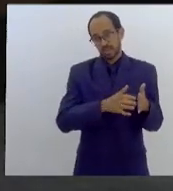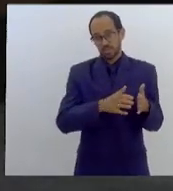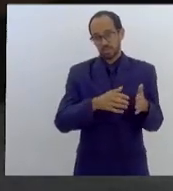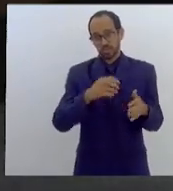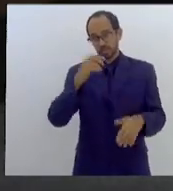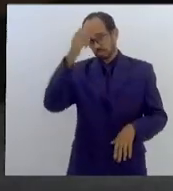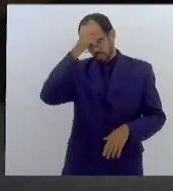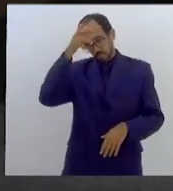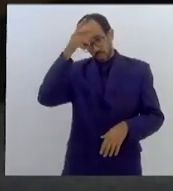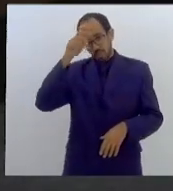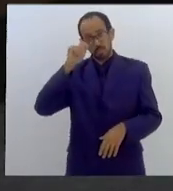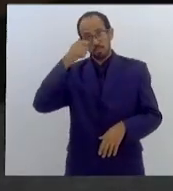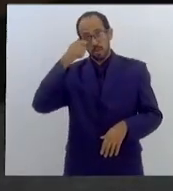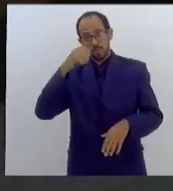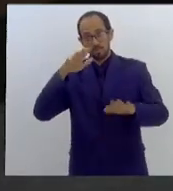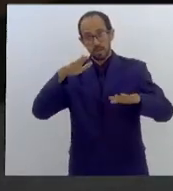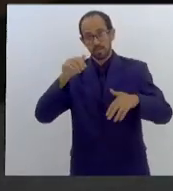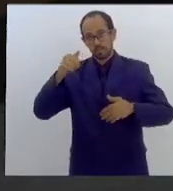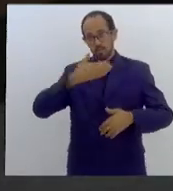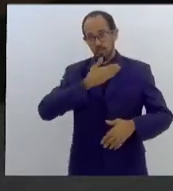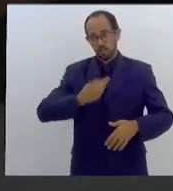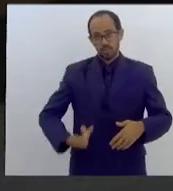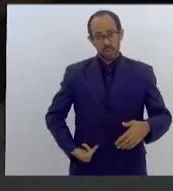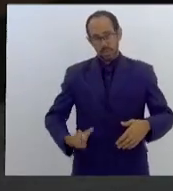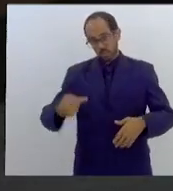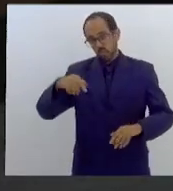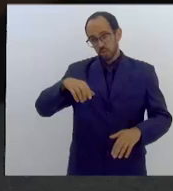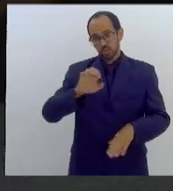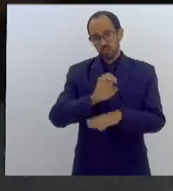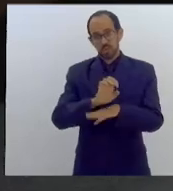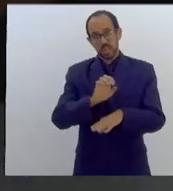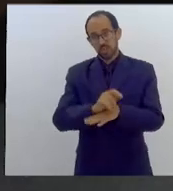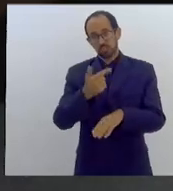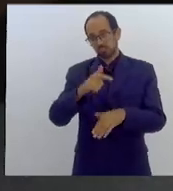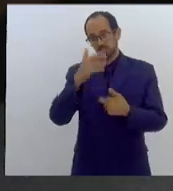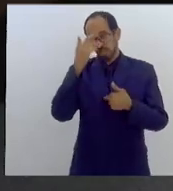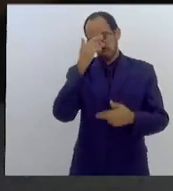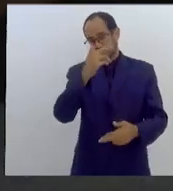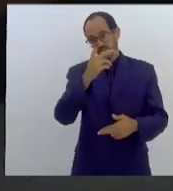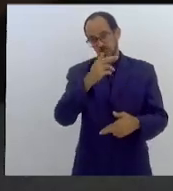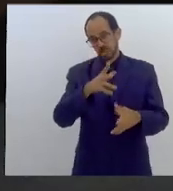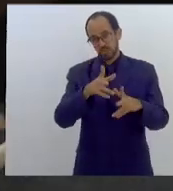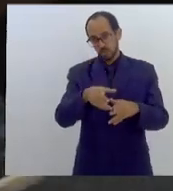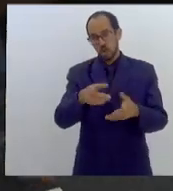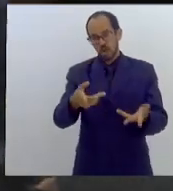tratado com respeito, mas o governador do Estado não teve o respeito necessário, salvo o melhor juízo,